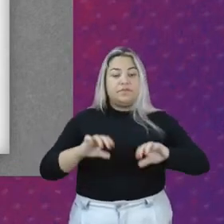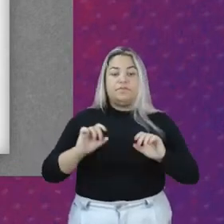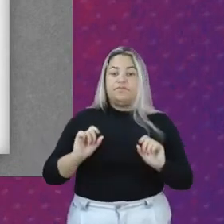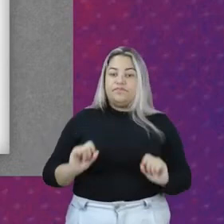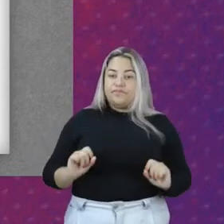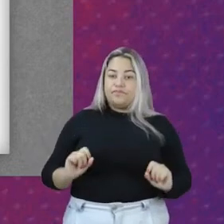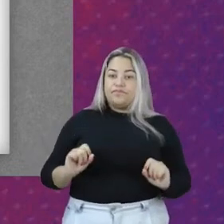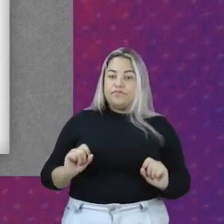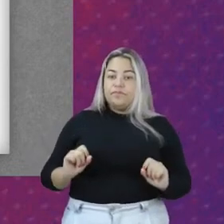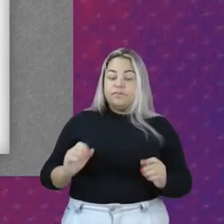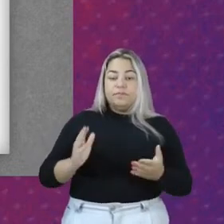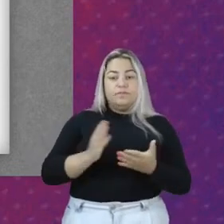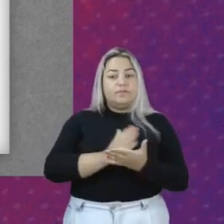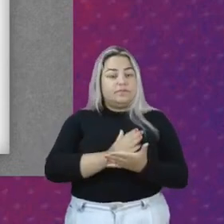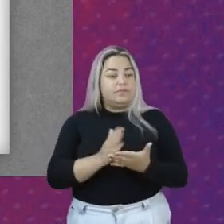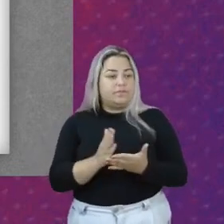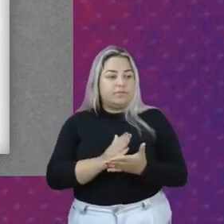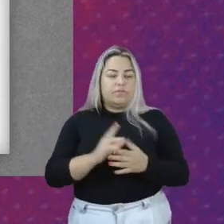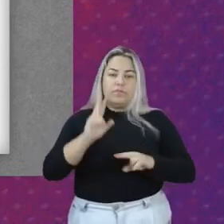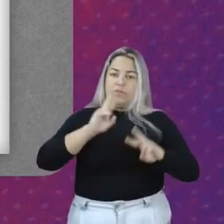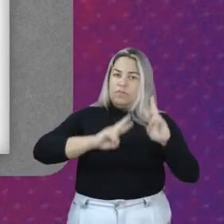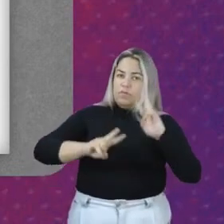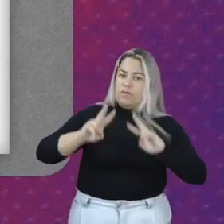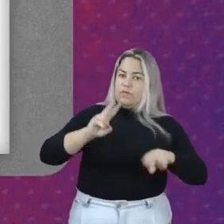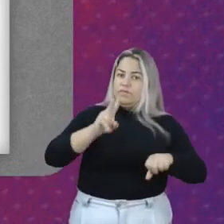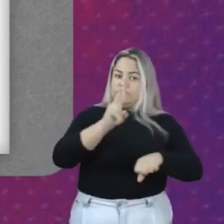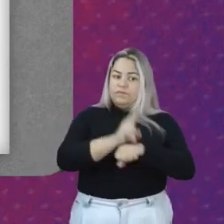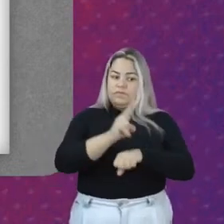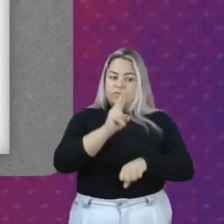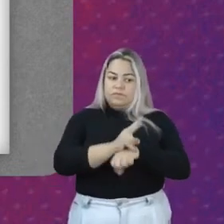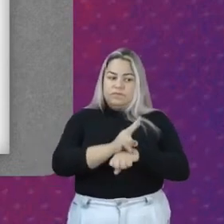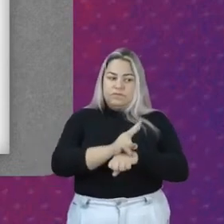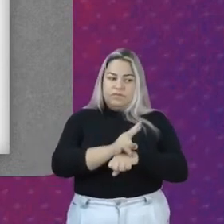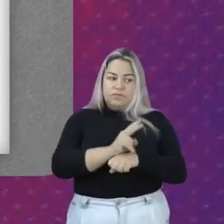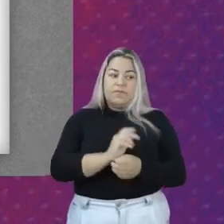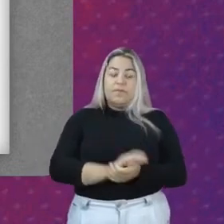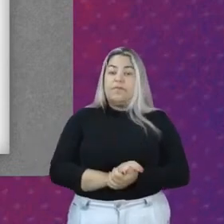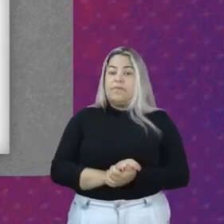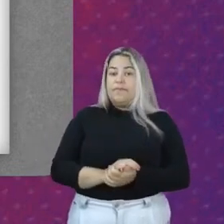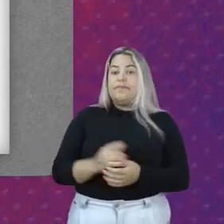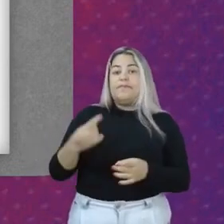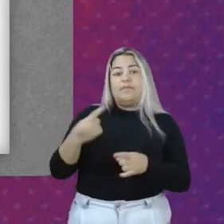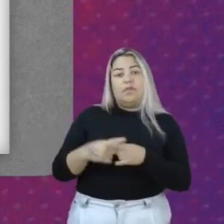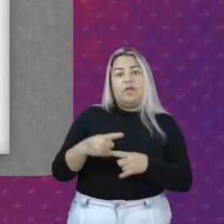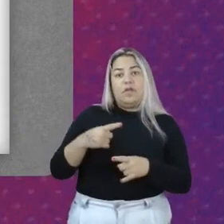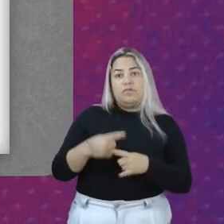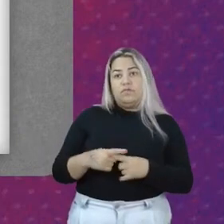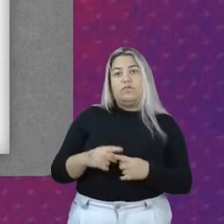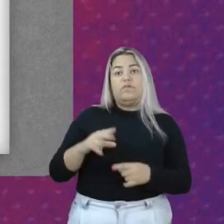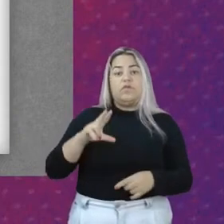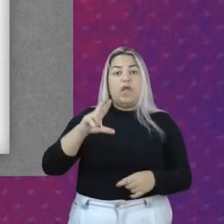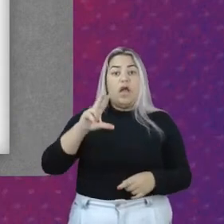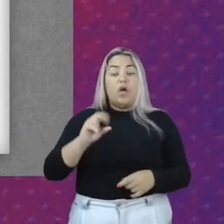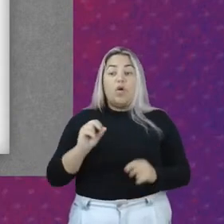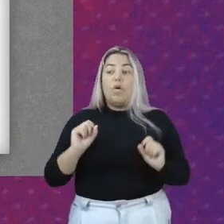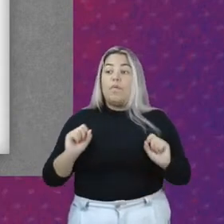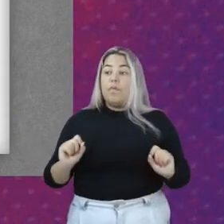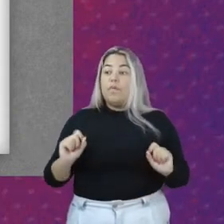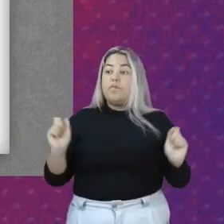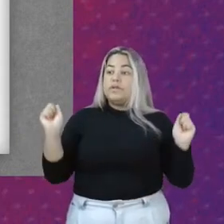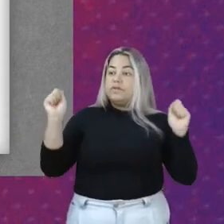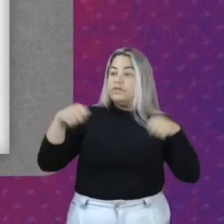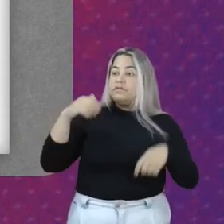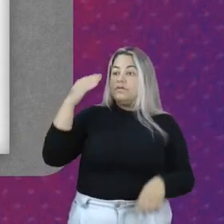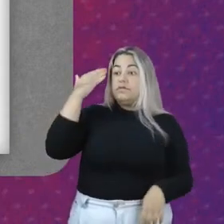isolamento, era algo risível, elas não podiam defender certas pautas porque elas não eram levadas em consideração. E aí a gente precisa